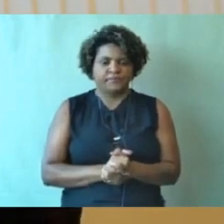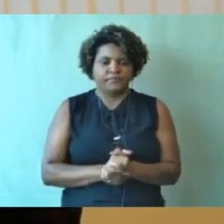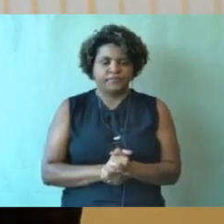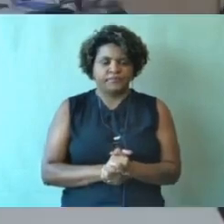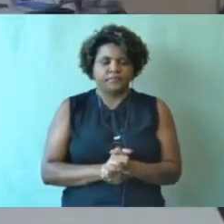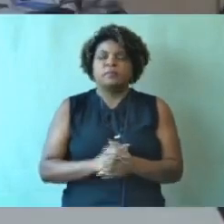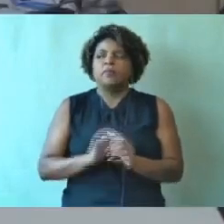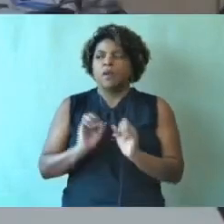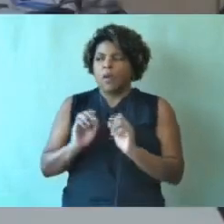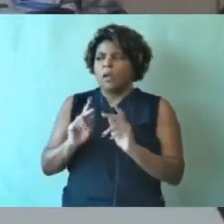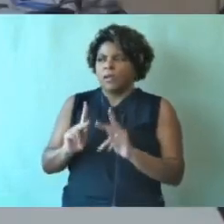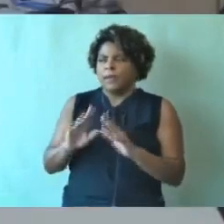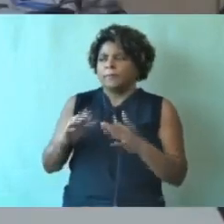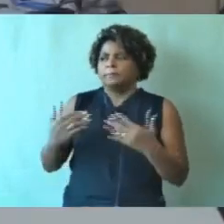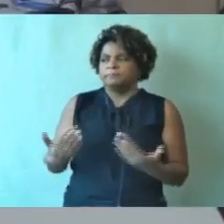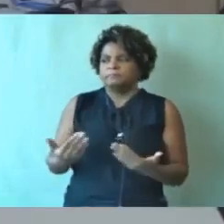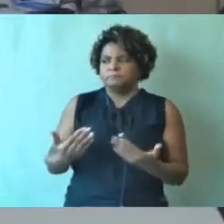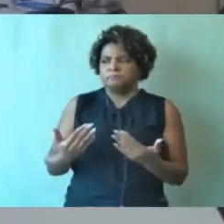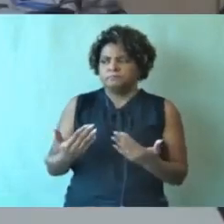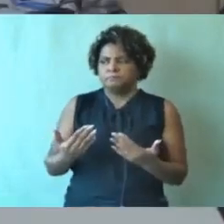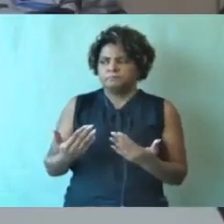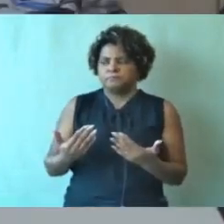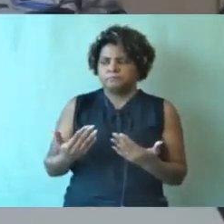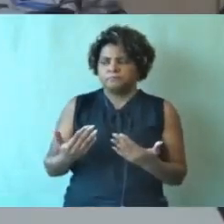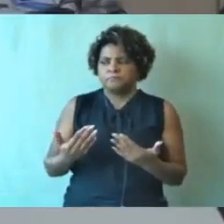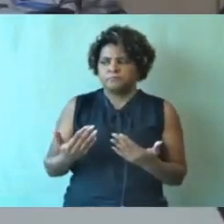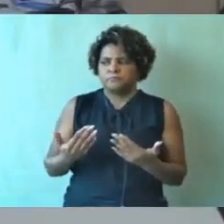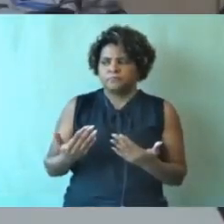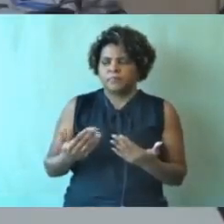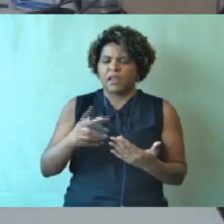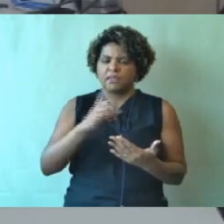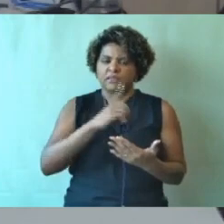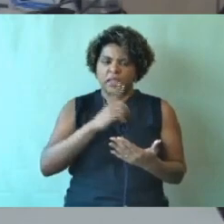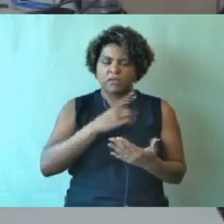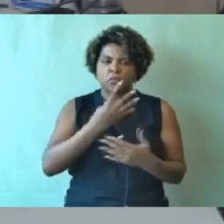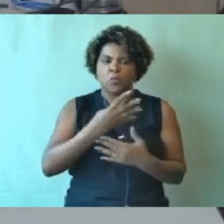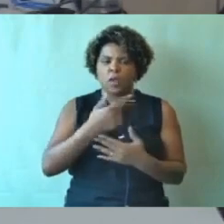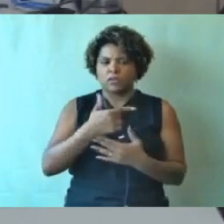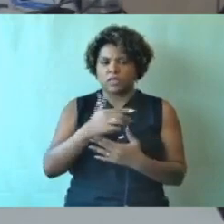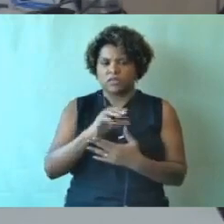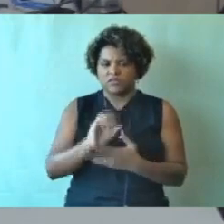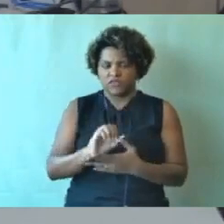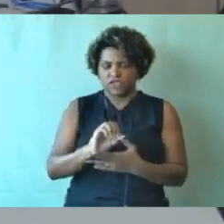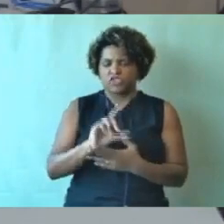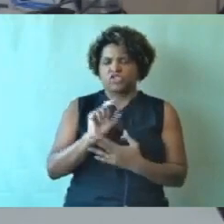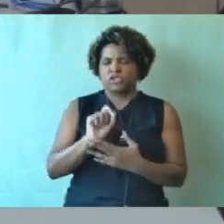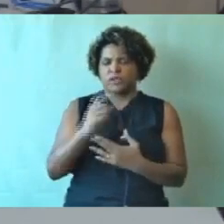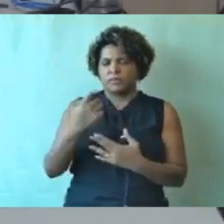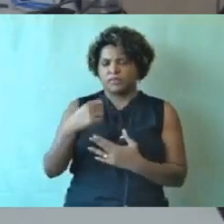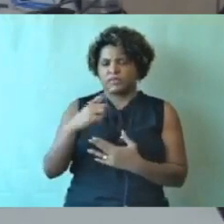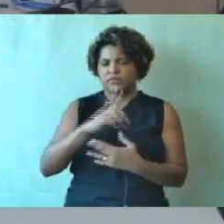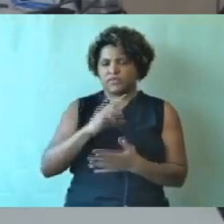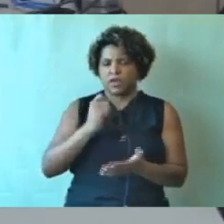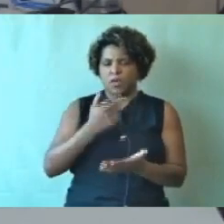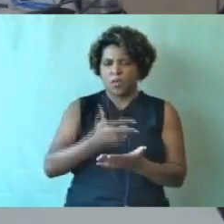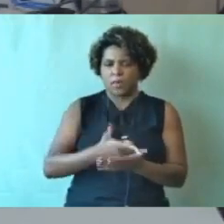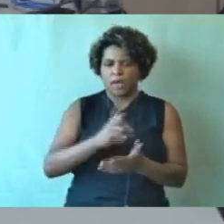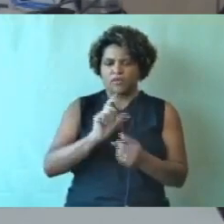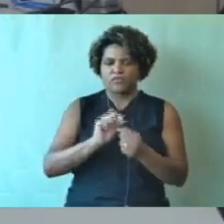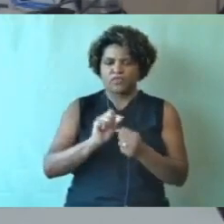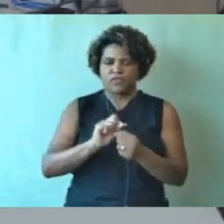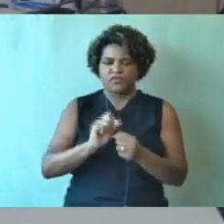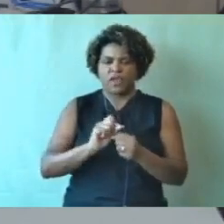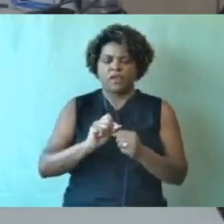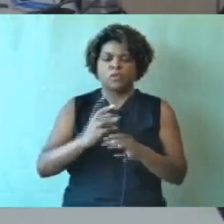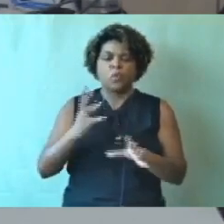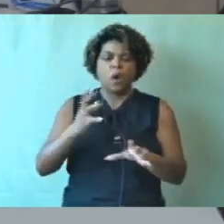seguinte, dentro dos 420 que deveriam ser comprados, então, foi feito um cálculo rateado para que